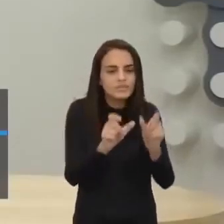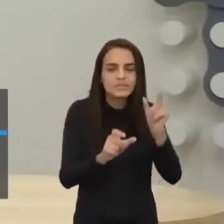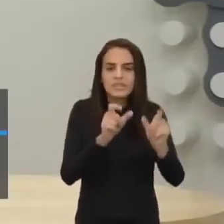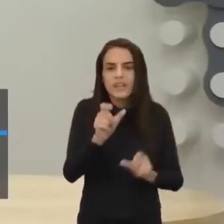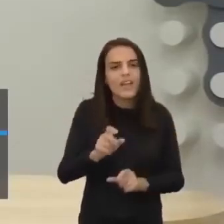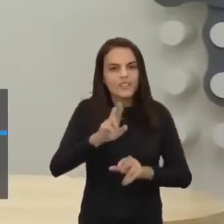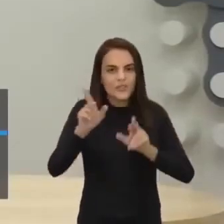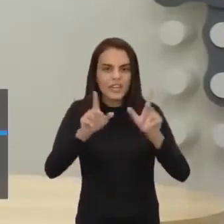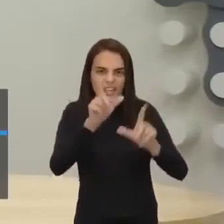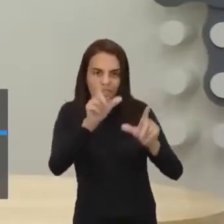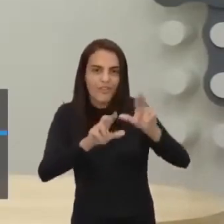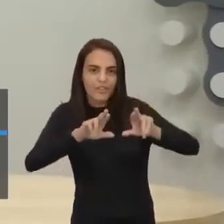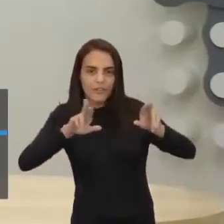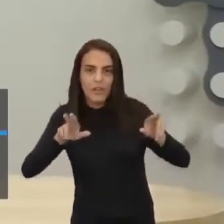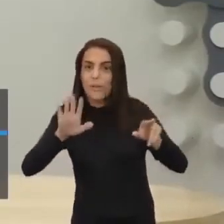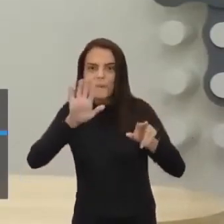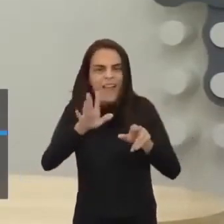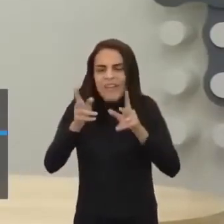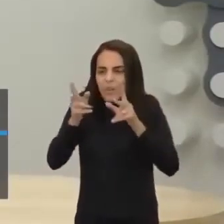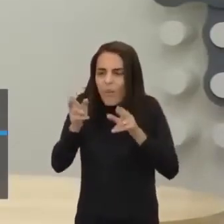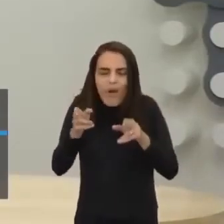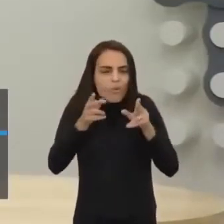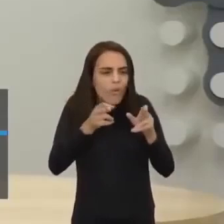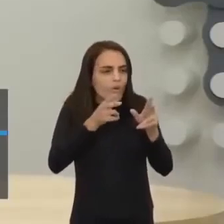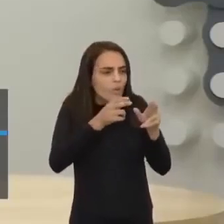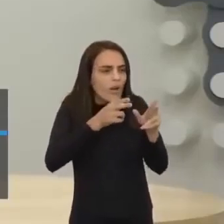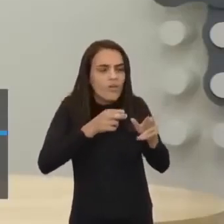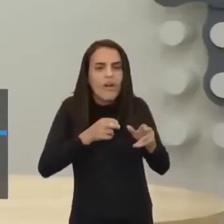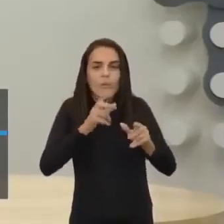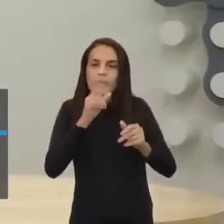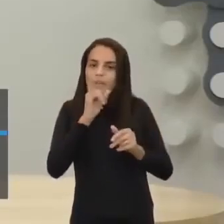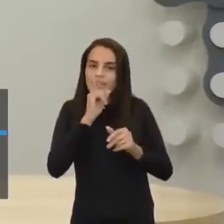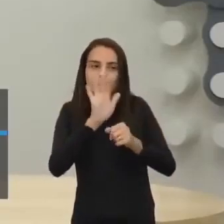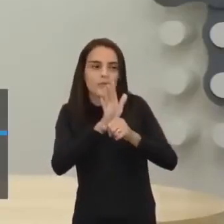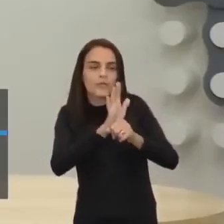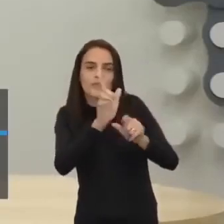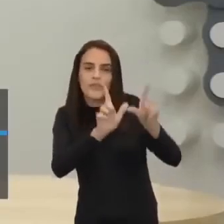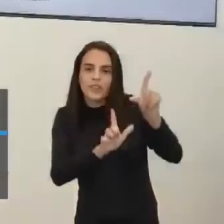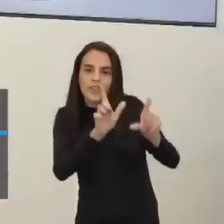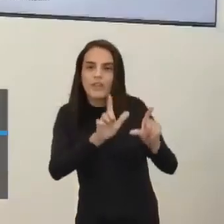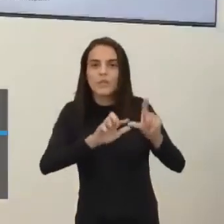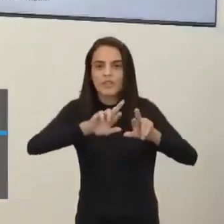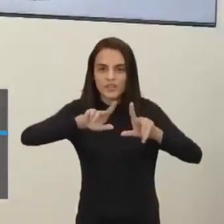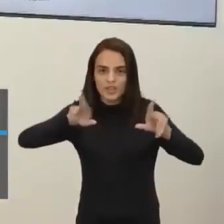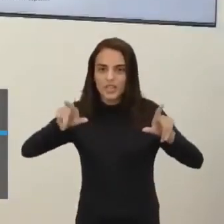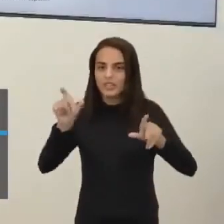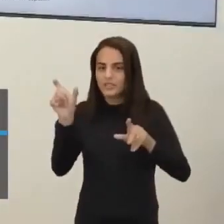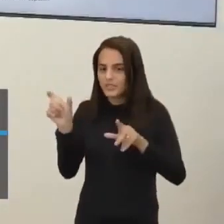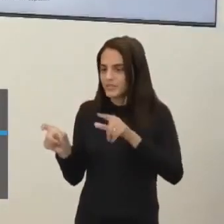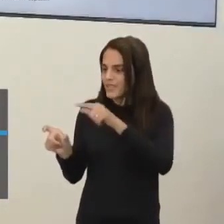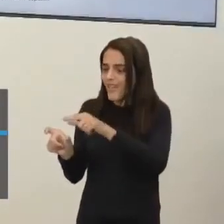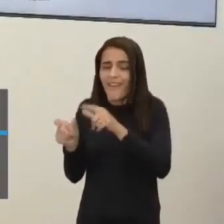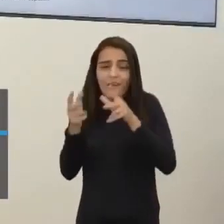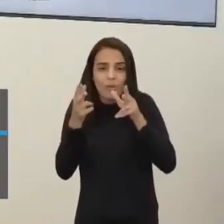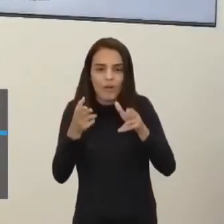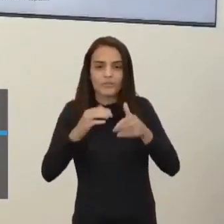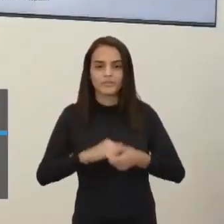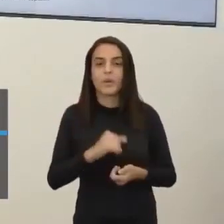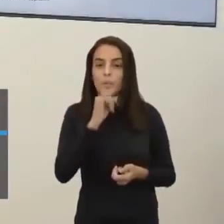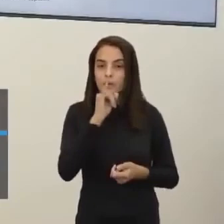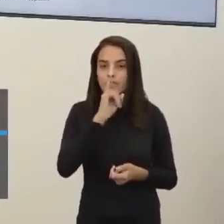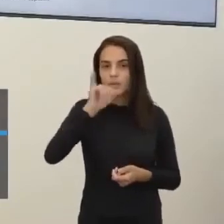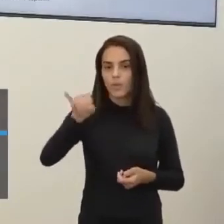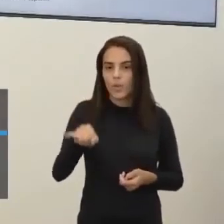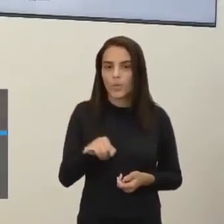é o mesmo personagem em todas as séries, filmes, enfim, teatro. Sim, eu vou citar um exemplo. O Jack Sparrow